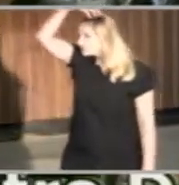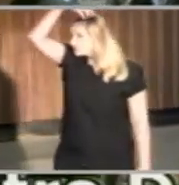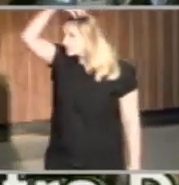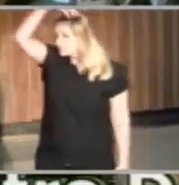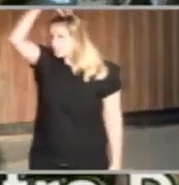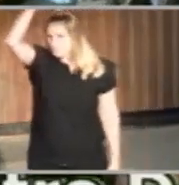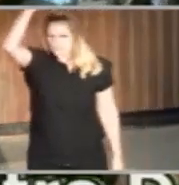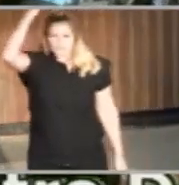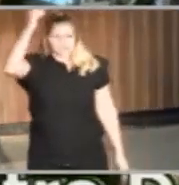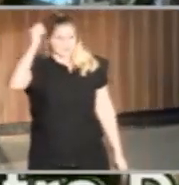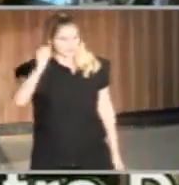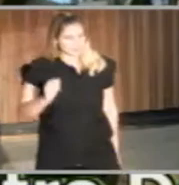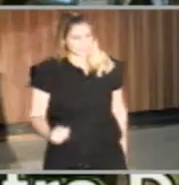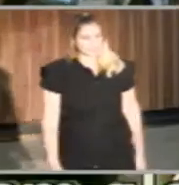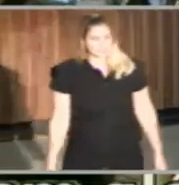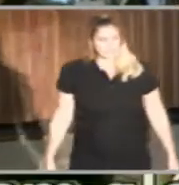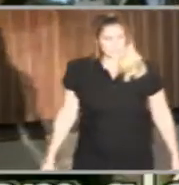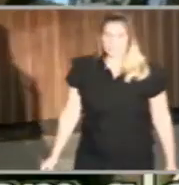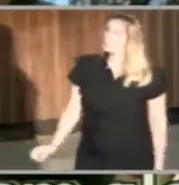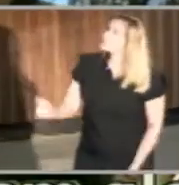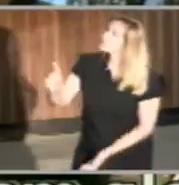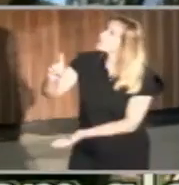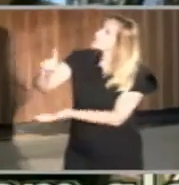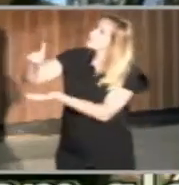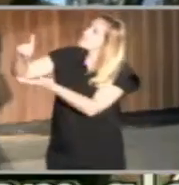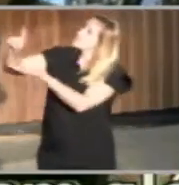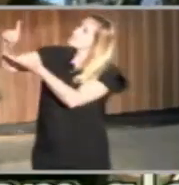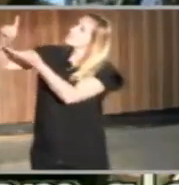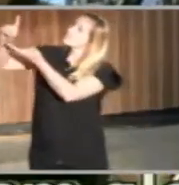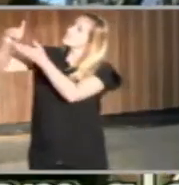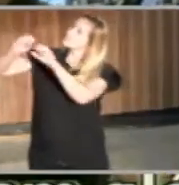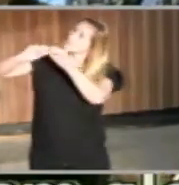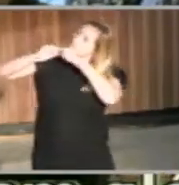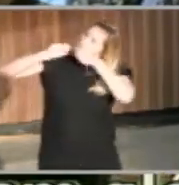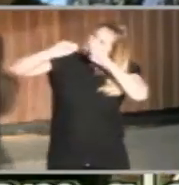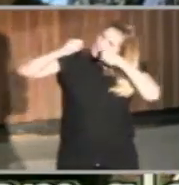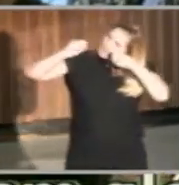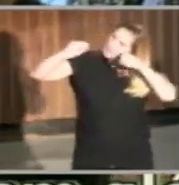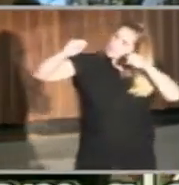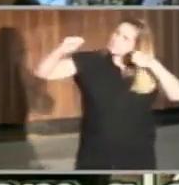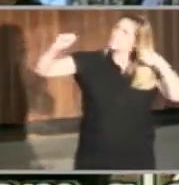Deus Supremo és, Deus Supremo